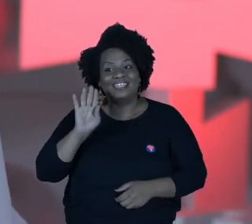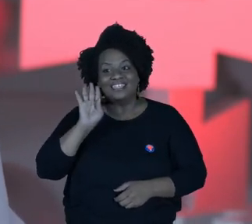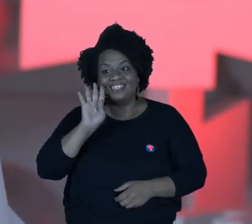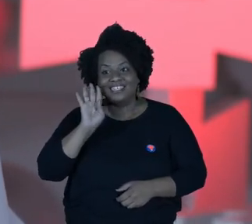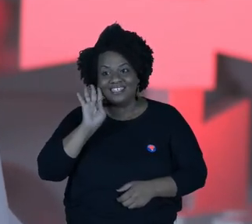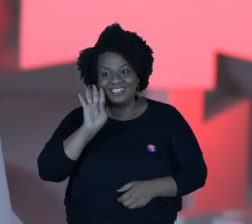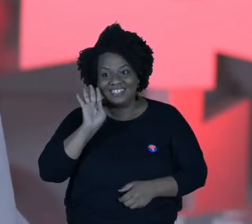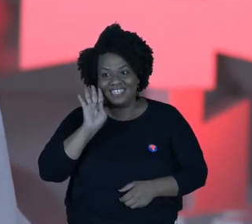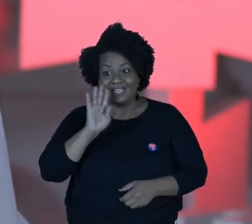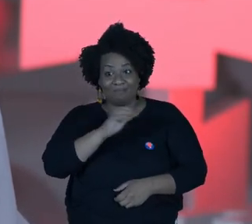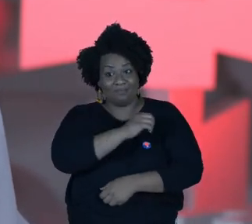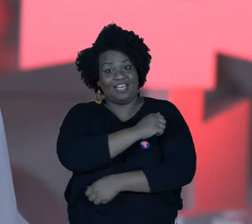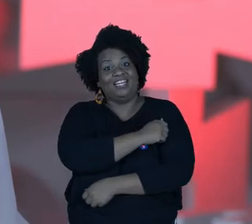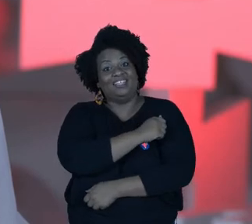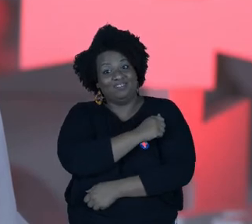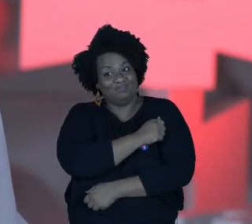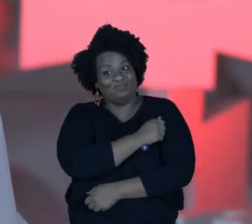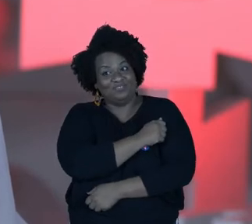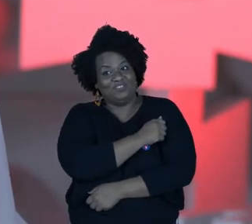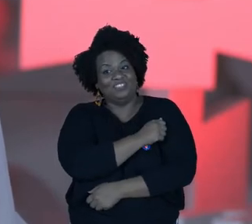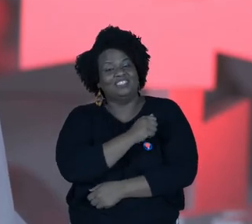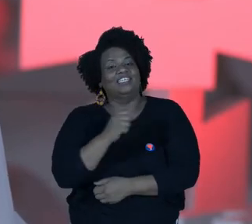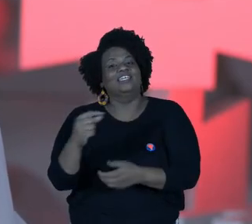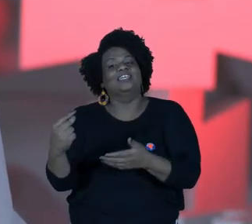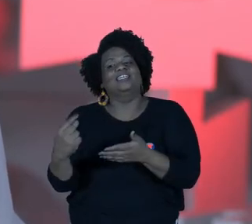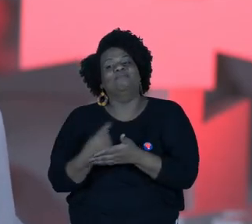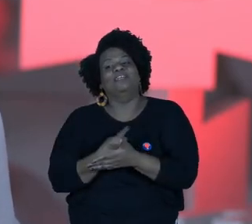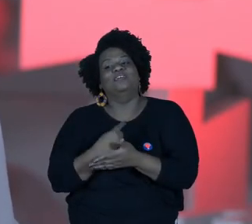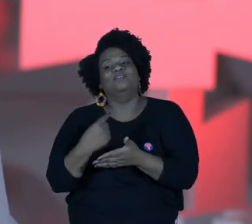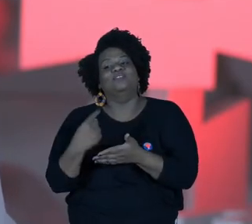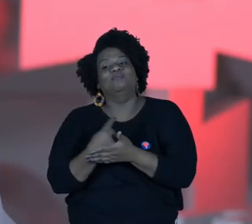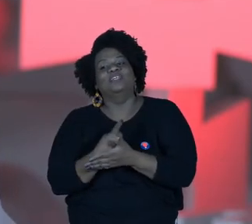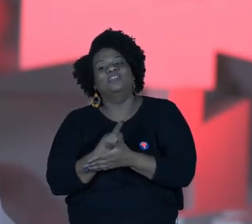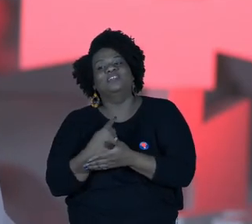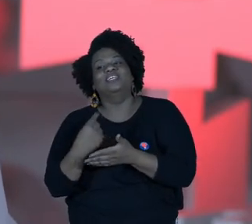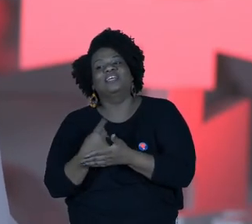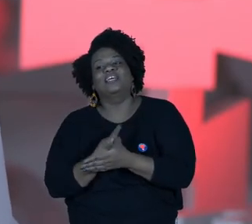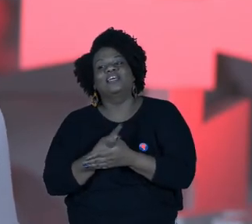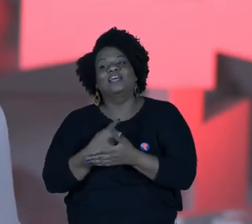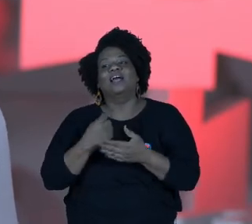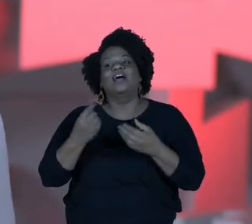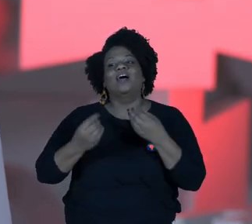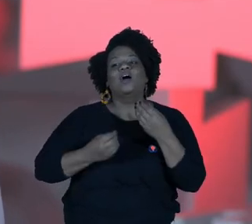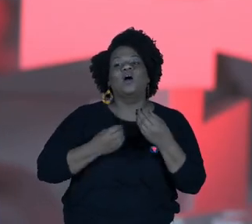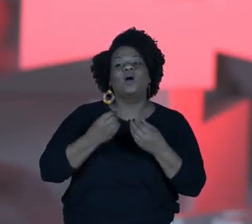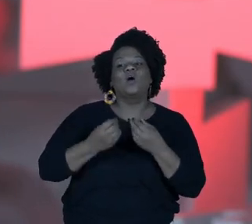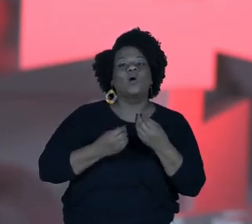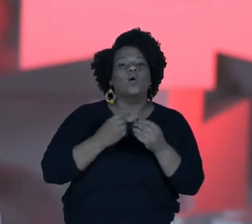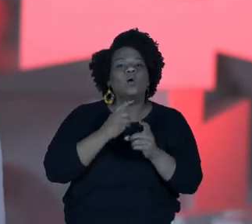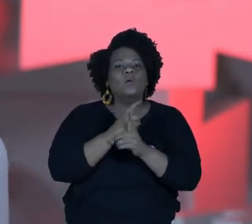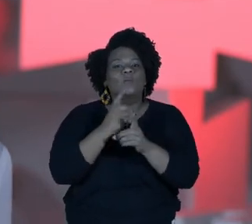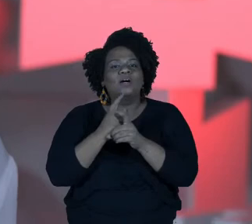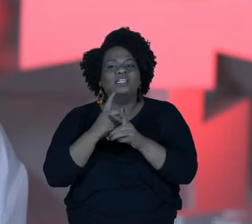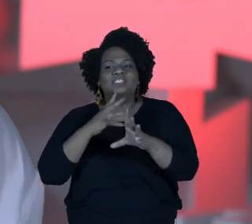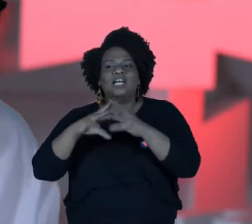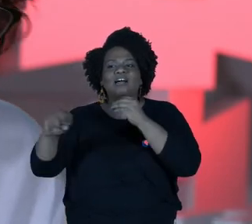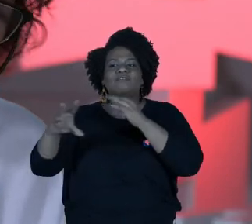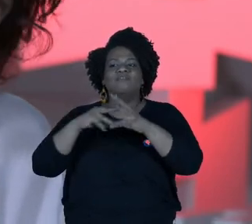minha aluna, viu? E ela pergunta sobre como achar o ponto de fuga nos trabalhos.